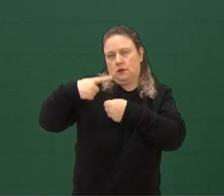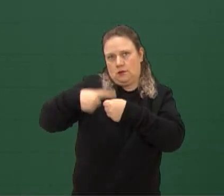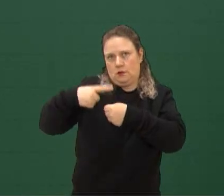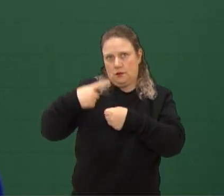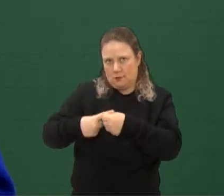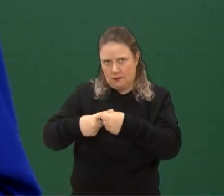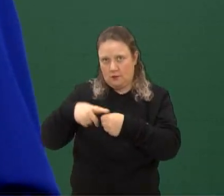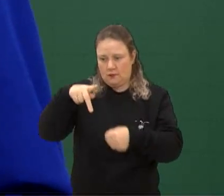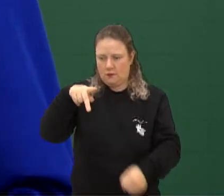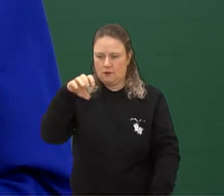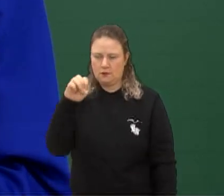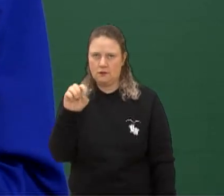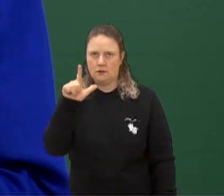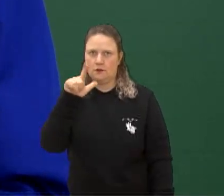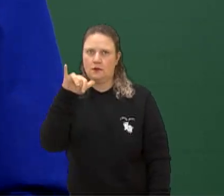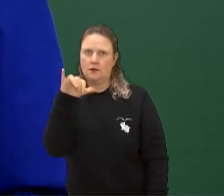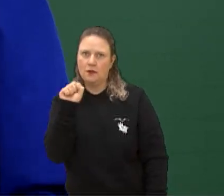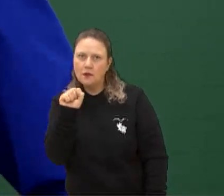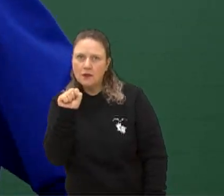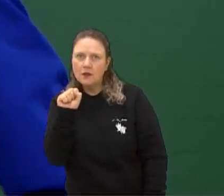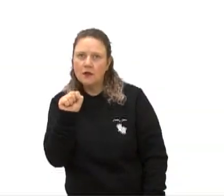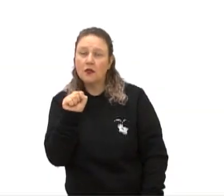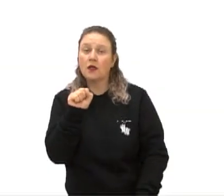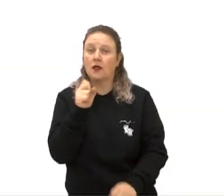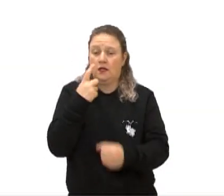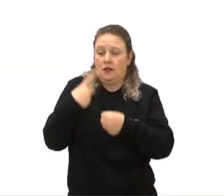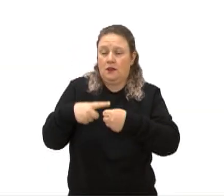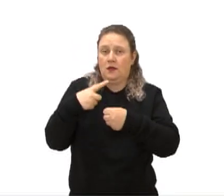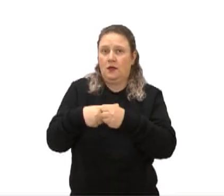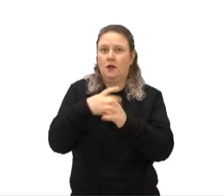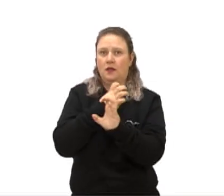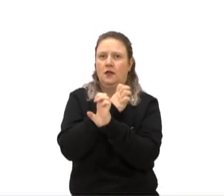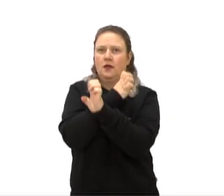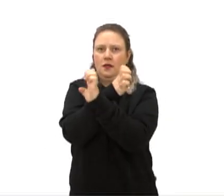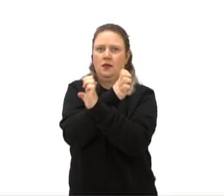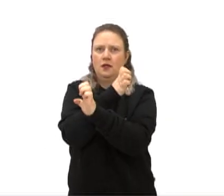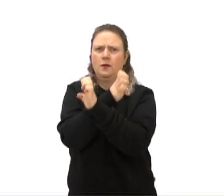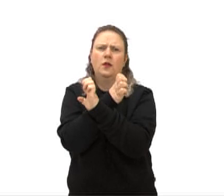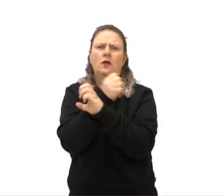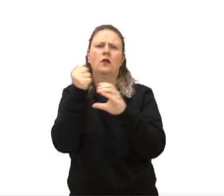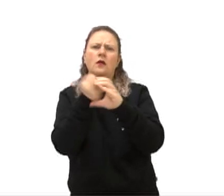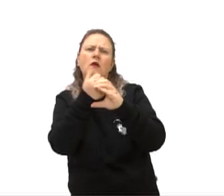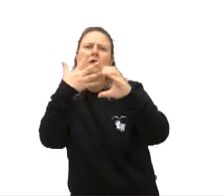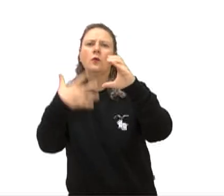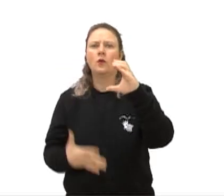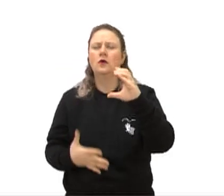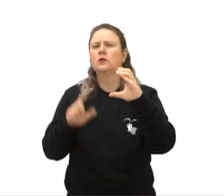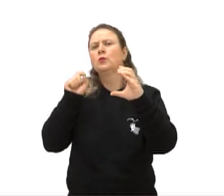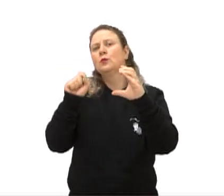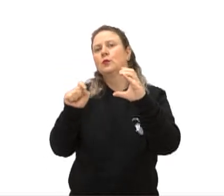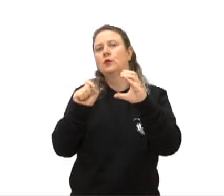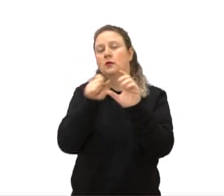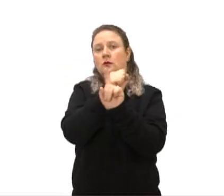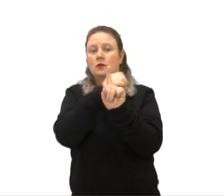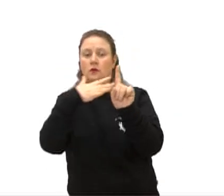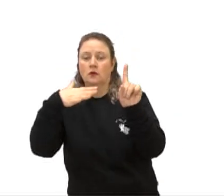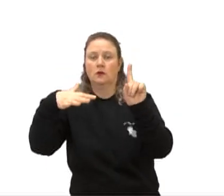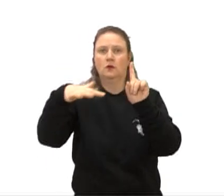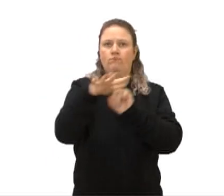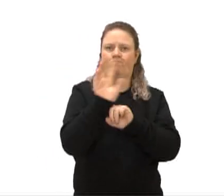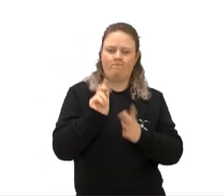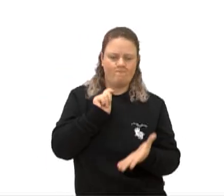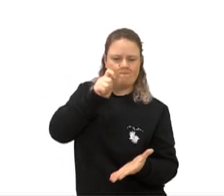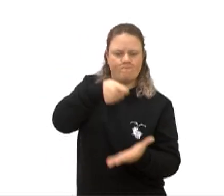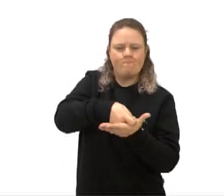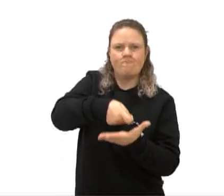grega bem importante, que é a cidade de Esparta, né? Esparta ali, característica dessa cidade, uma sociedade